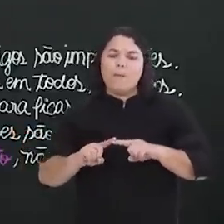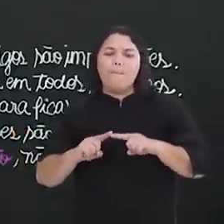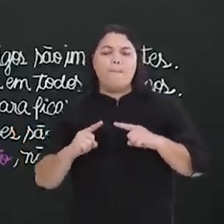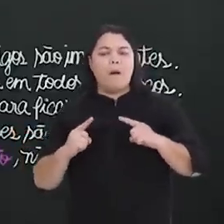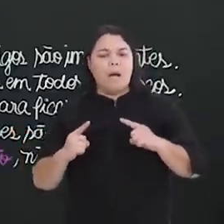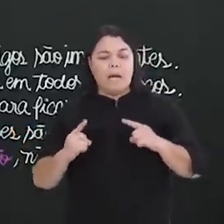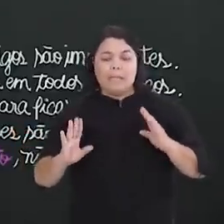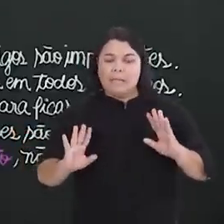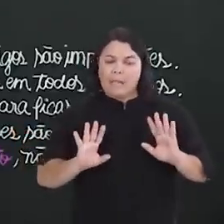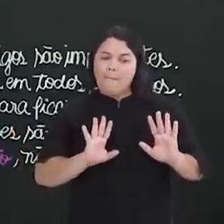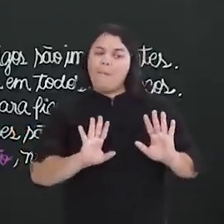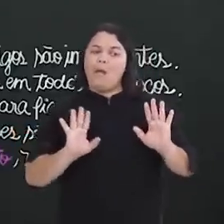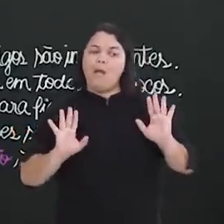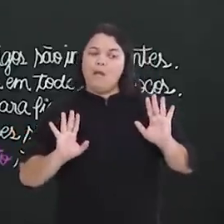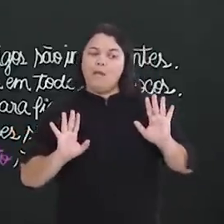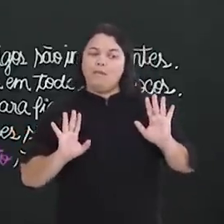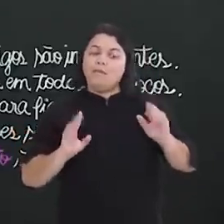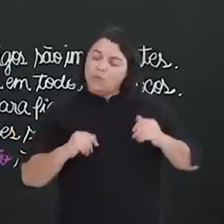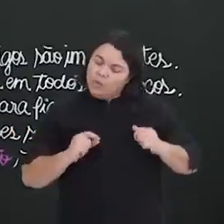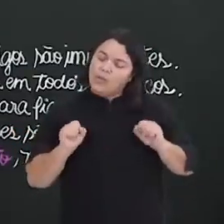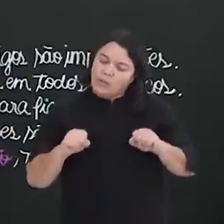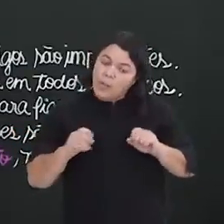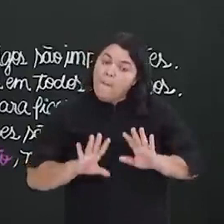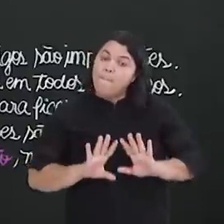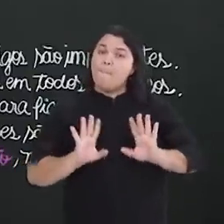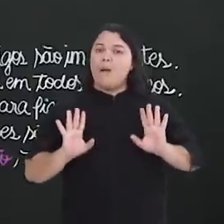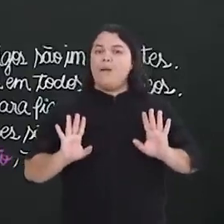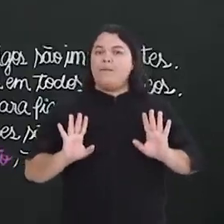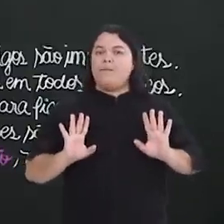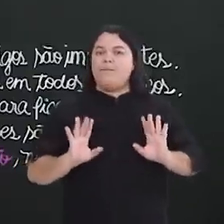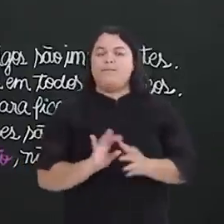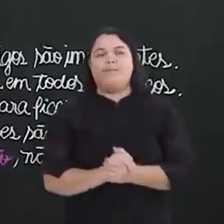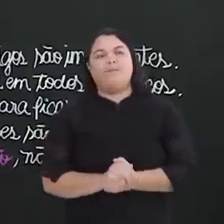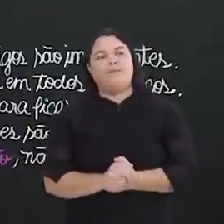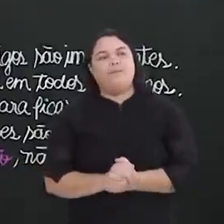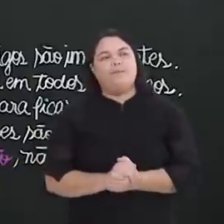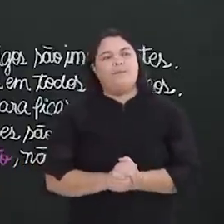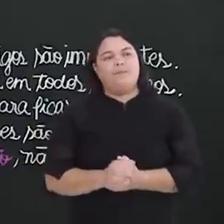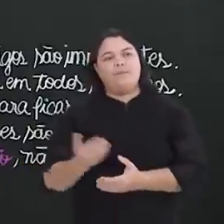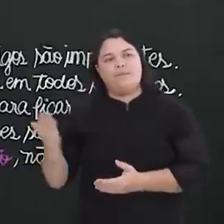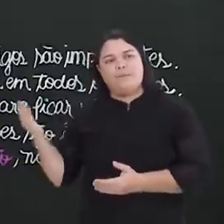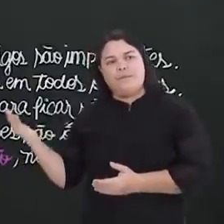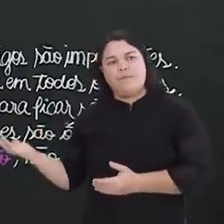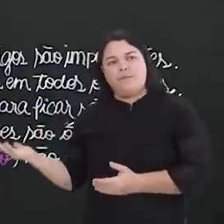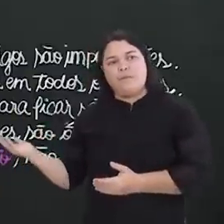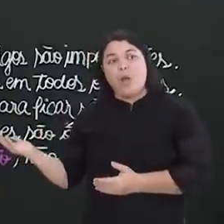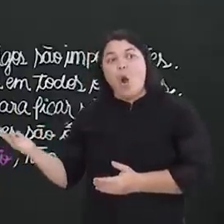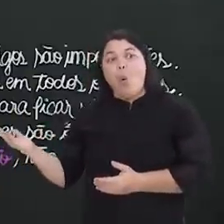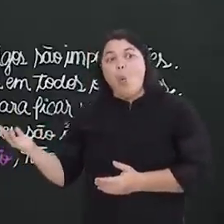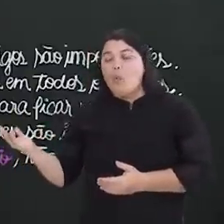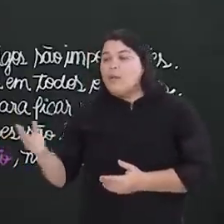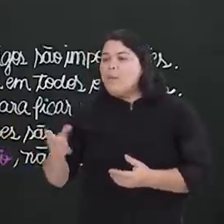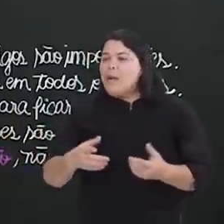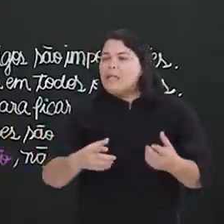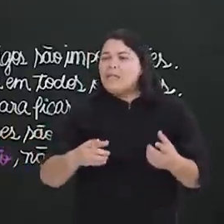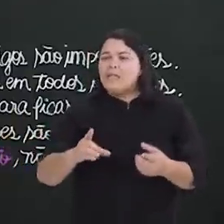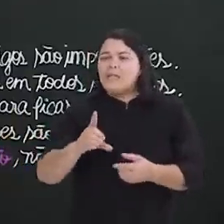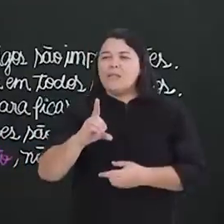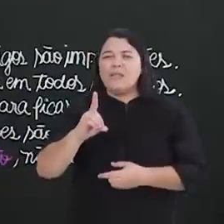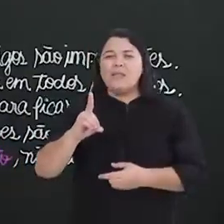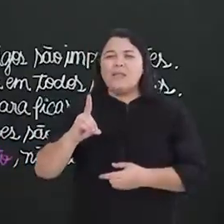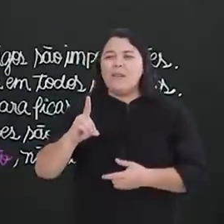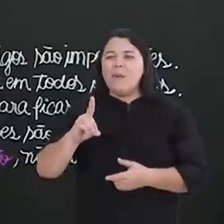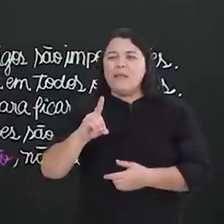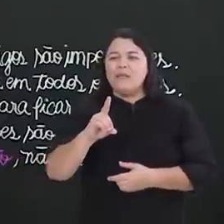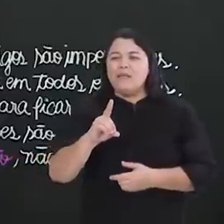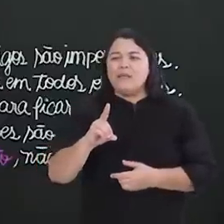de adversidade, de oposição. Para você não achar também que é só o mas, né? Haverá réplica no debate, porém não será